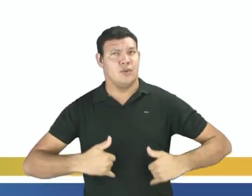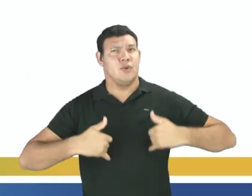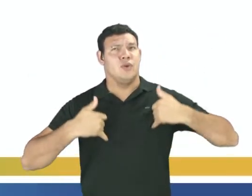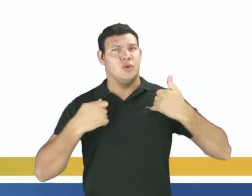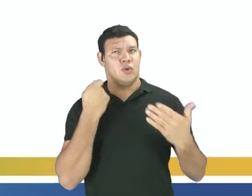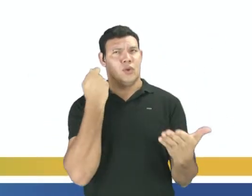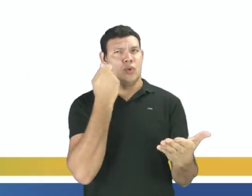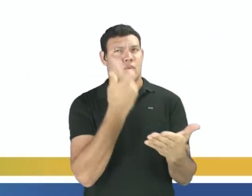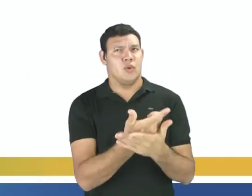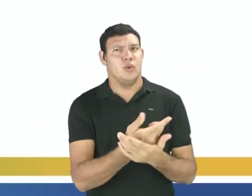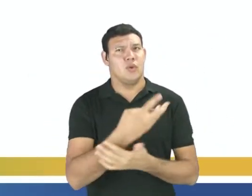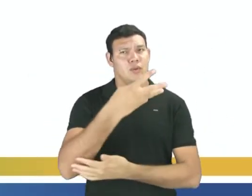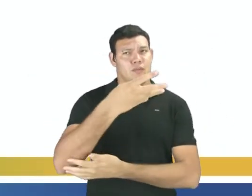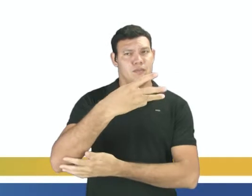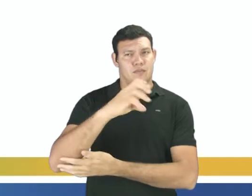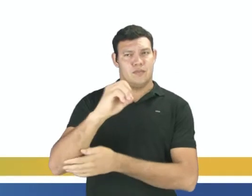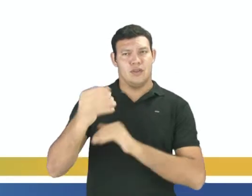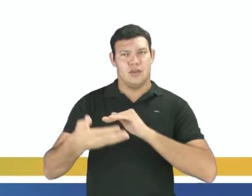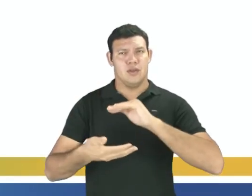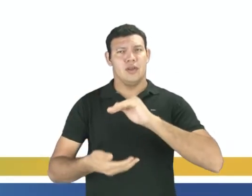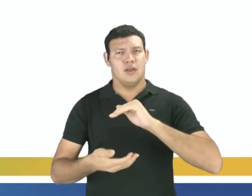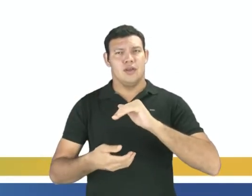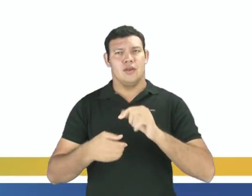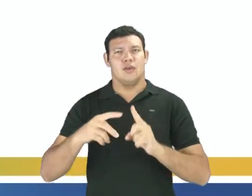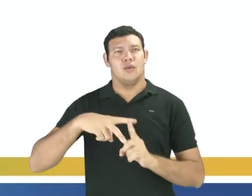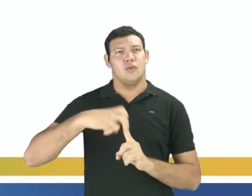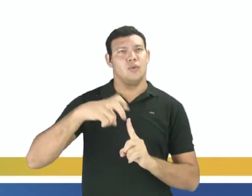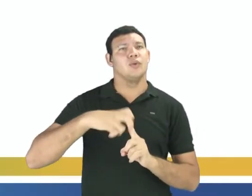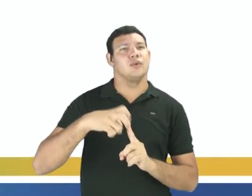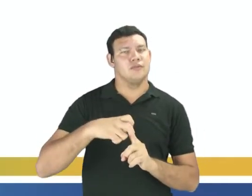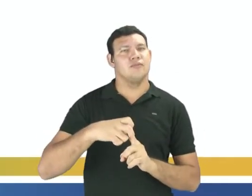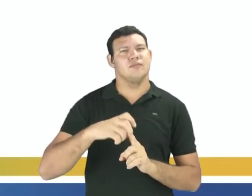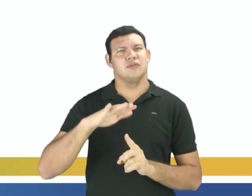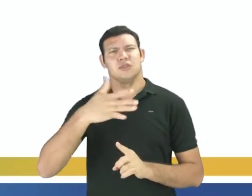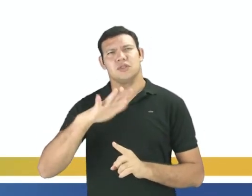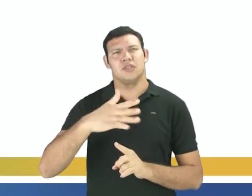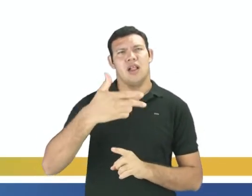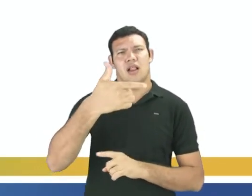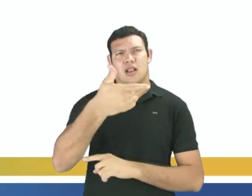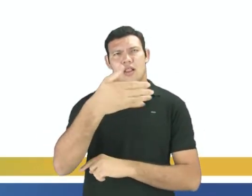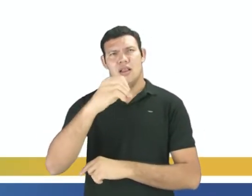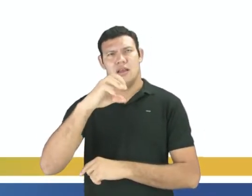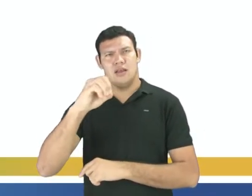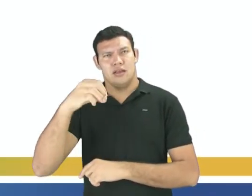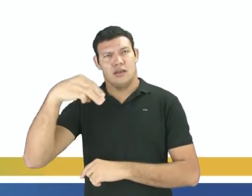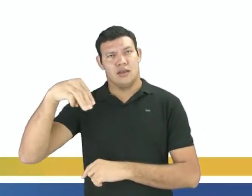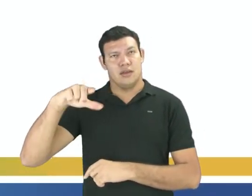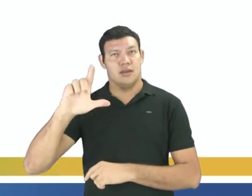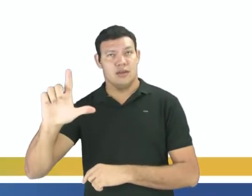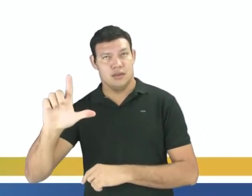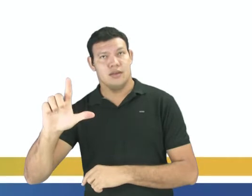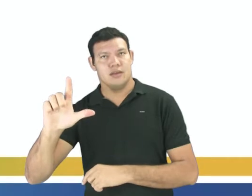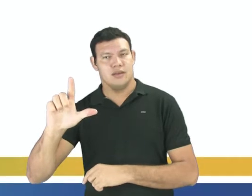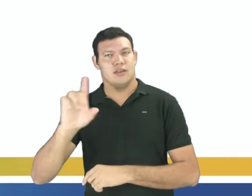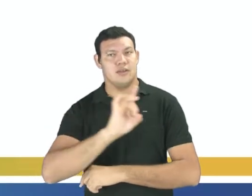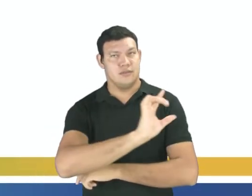30 latas de refrigerante com capacidade de 200 ml cada uma. Olha só, no intuito de